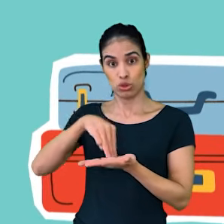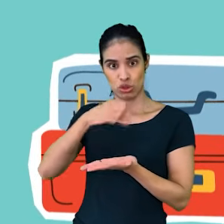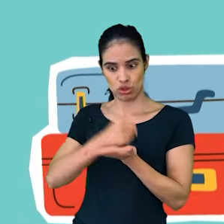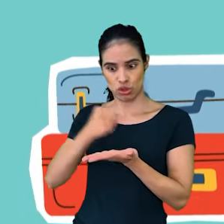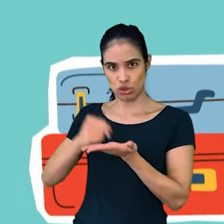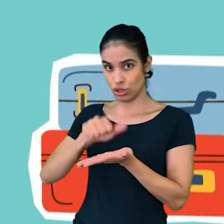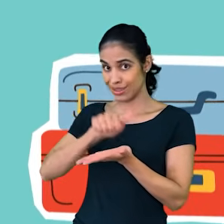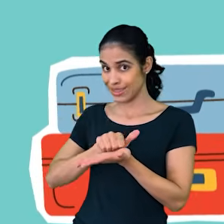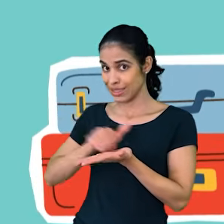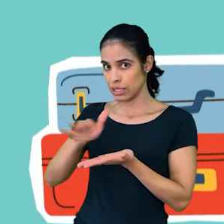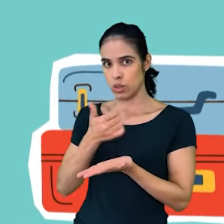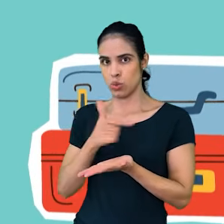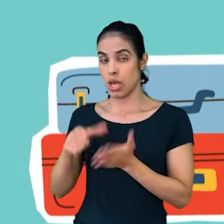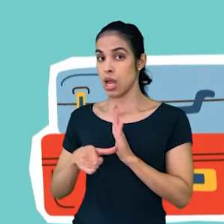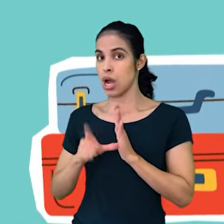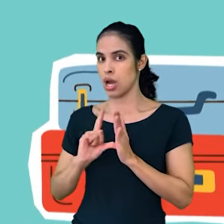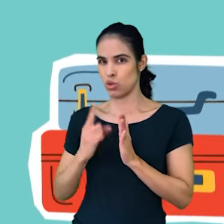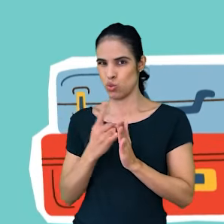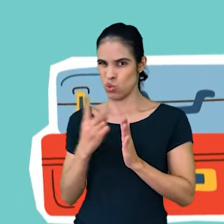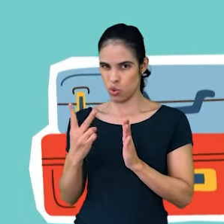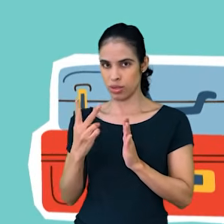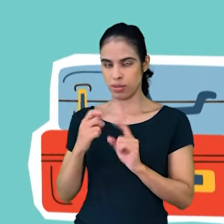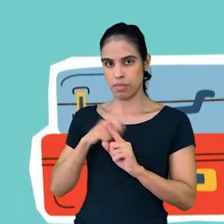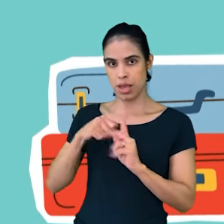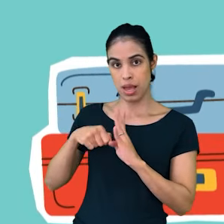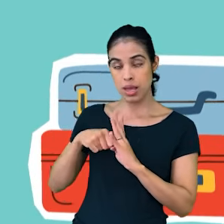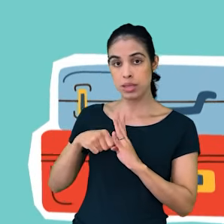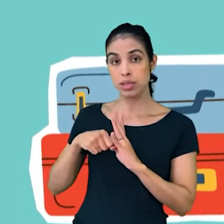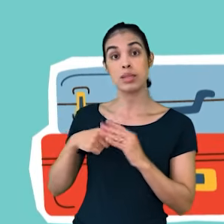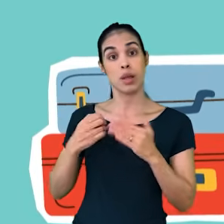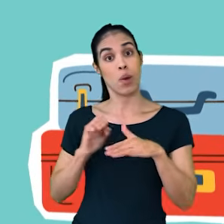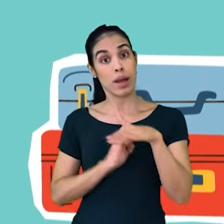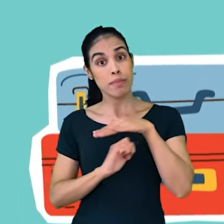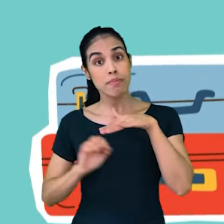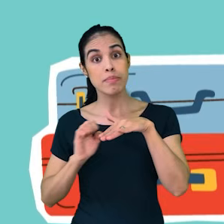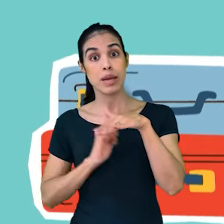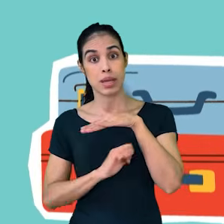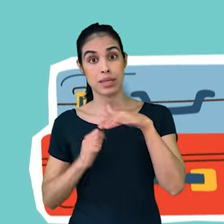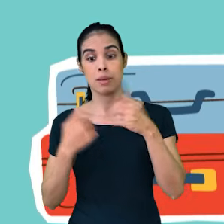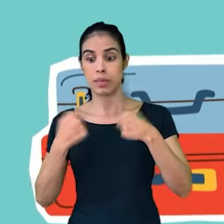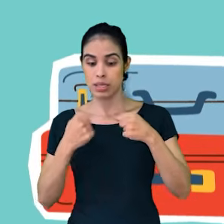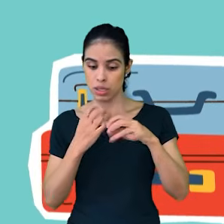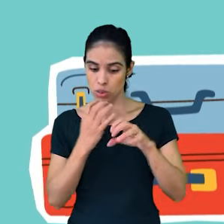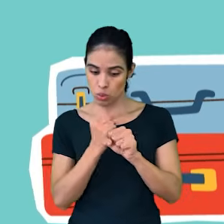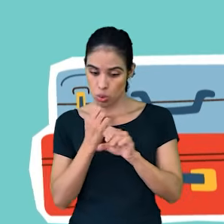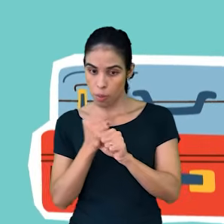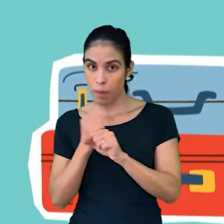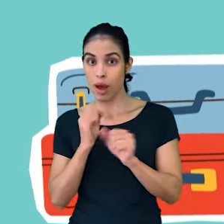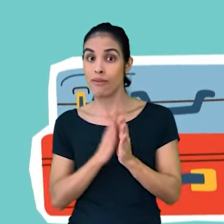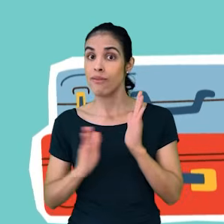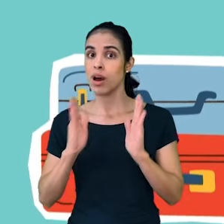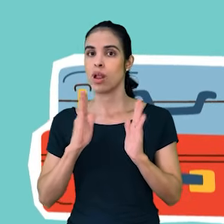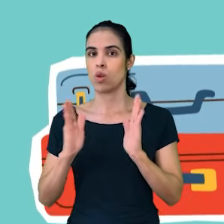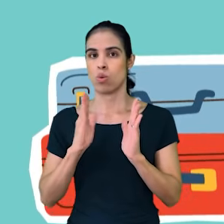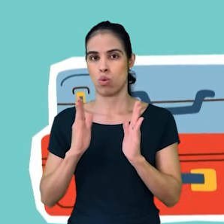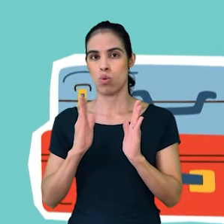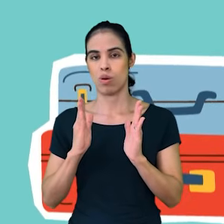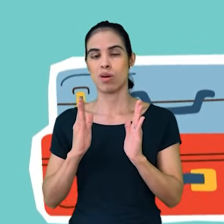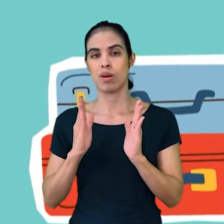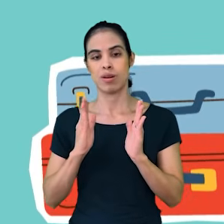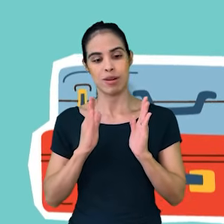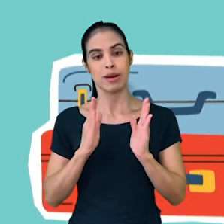justa causa antes de completar 12 meses, a empregada ou o empregado tem que receber o valor proporcional.